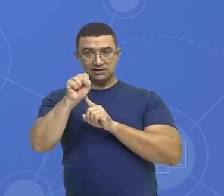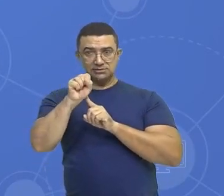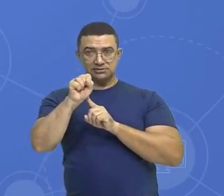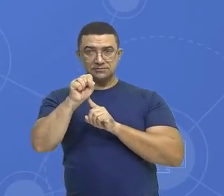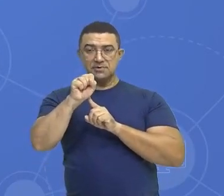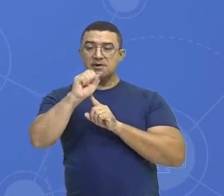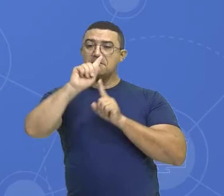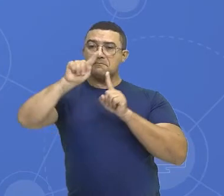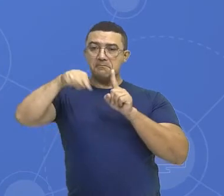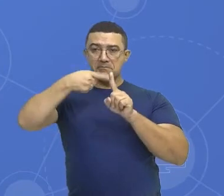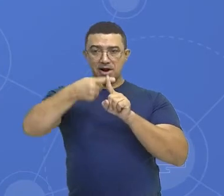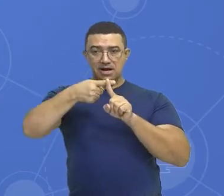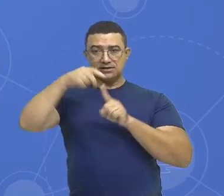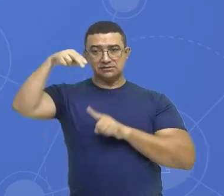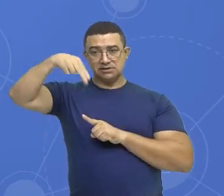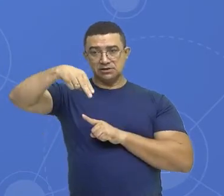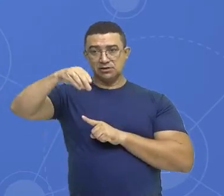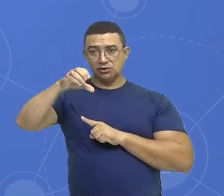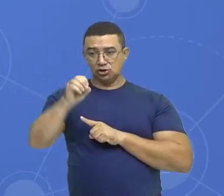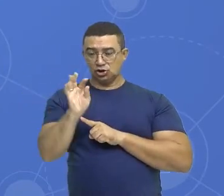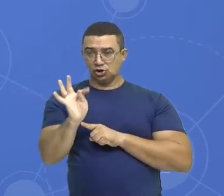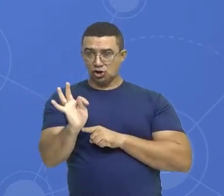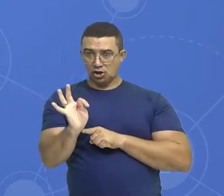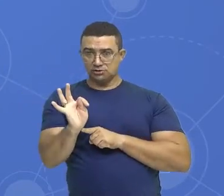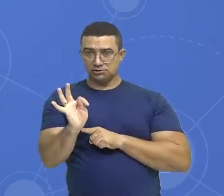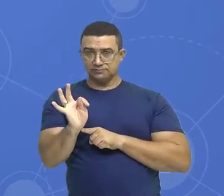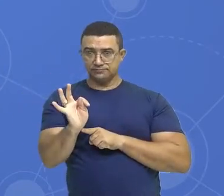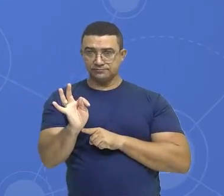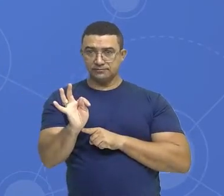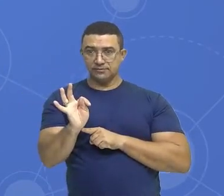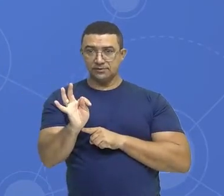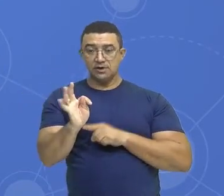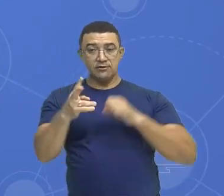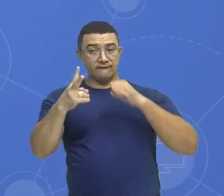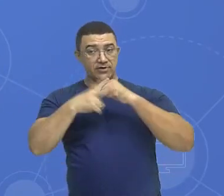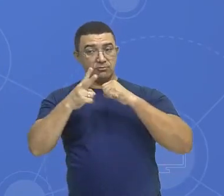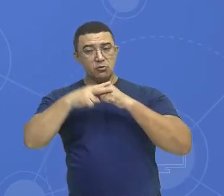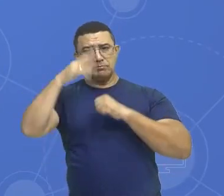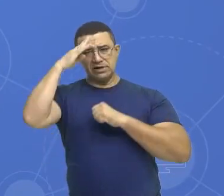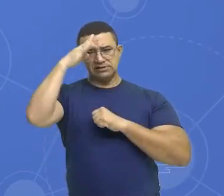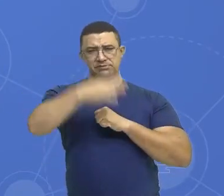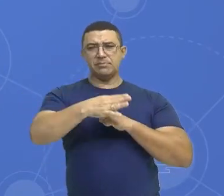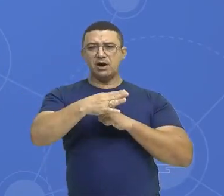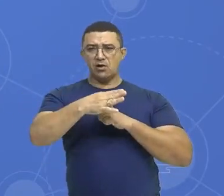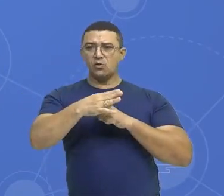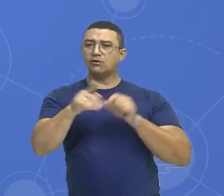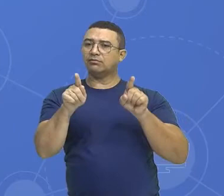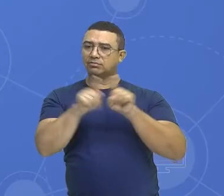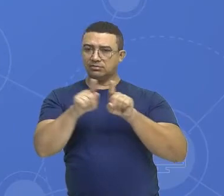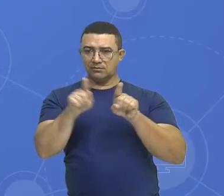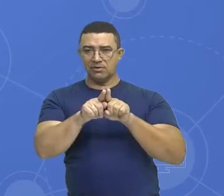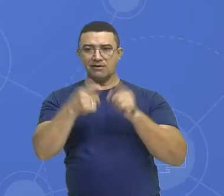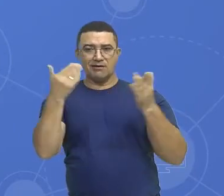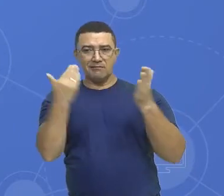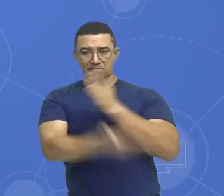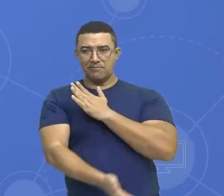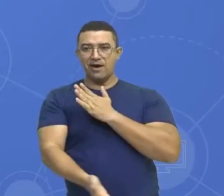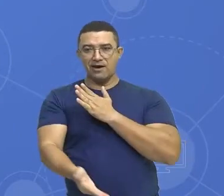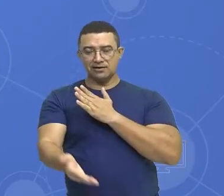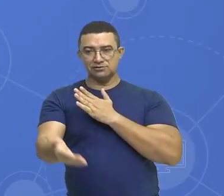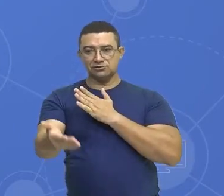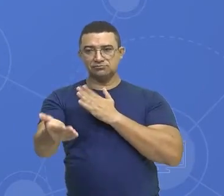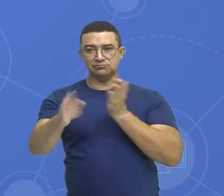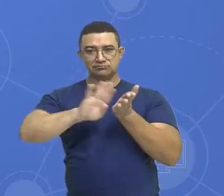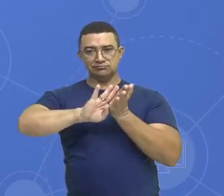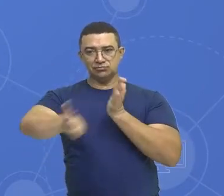a partícula ou então advérbio de negação not, e o verbo principal, the main verb, ele vai perder o S, ele vai ficar um verbo